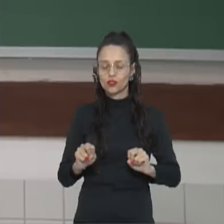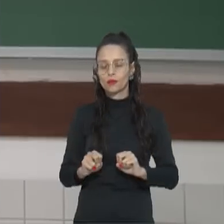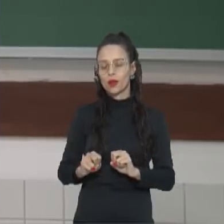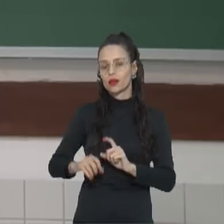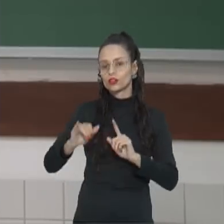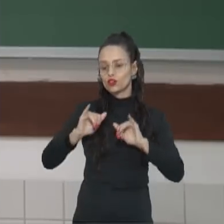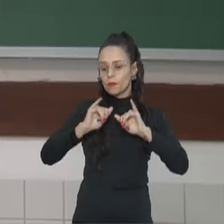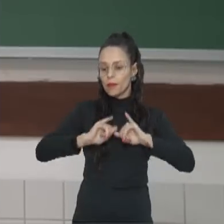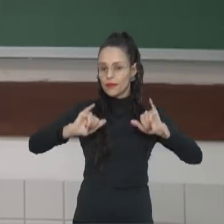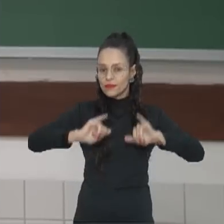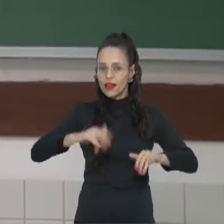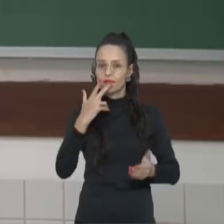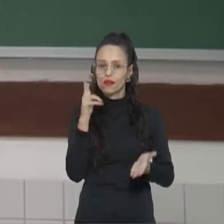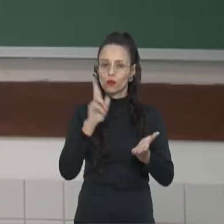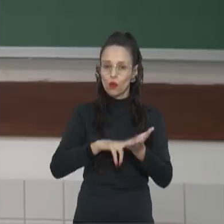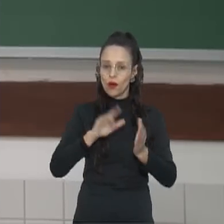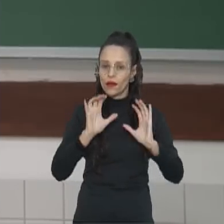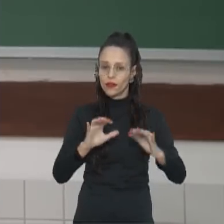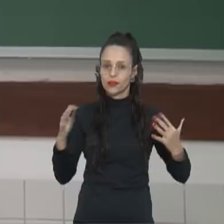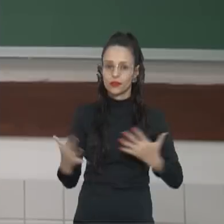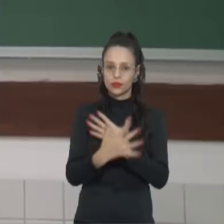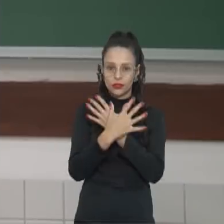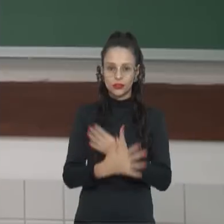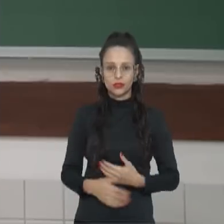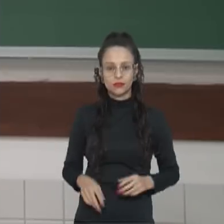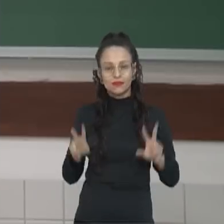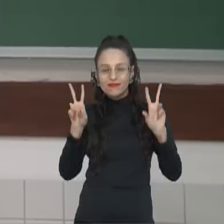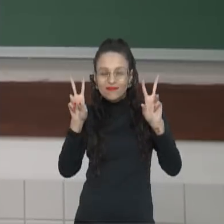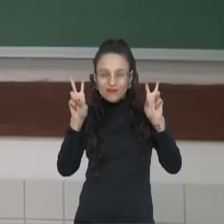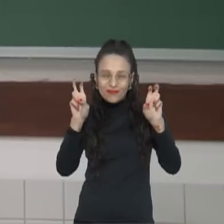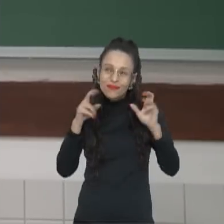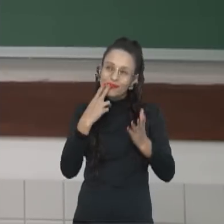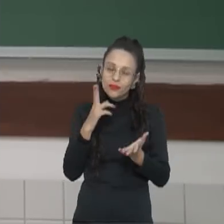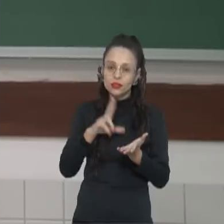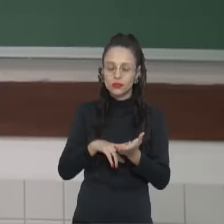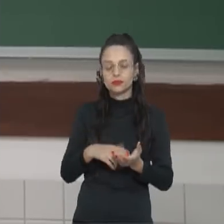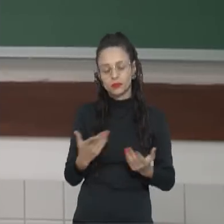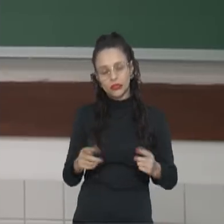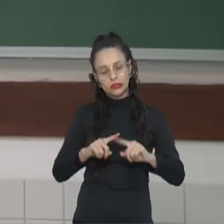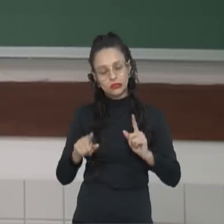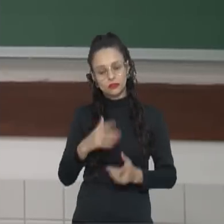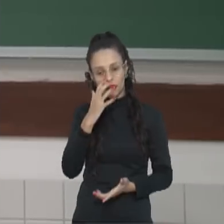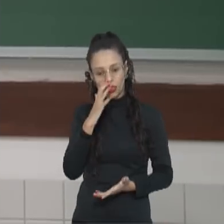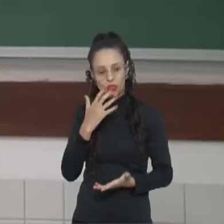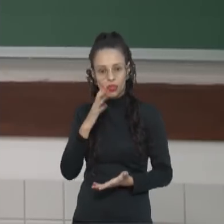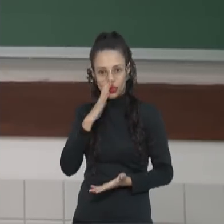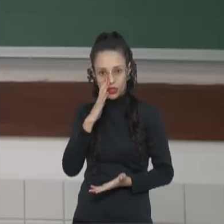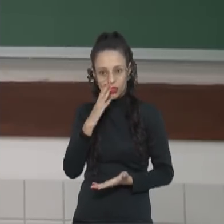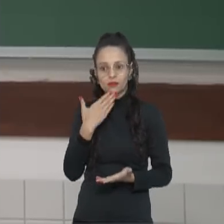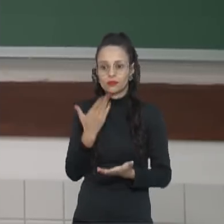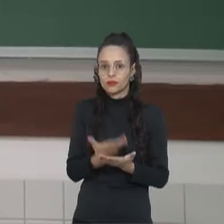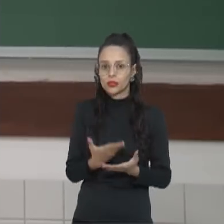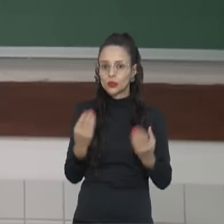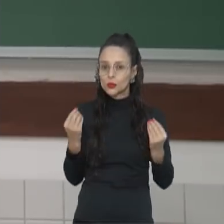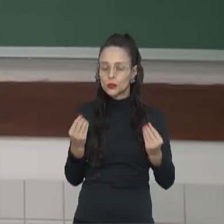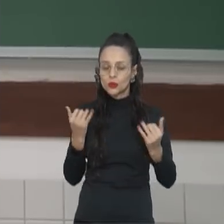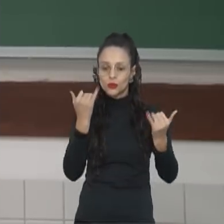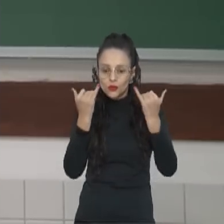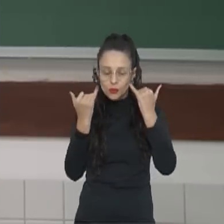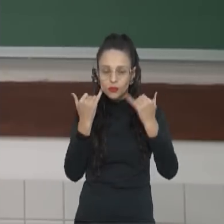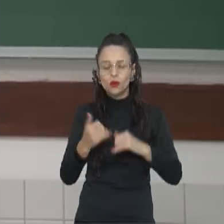mensagem, Correios Inca, impressionante, entre aspas, né? Um sistema impressionante de informação, muito bacana.